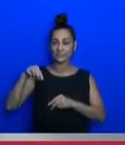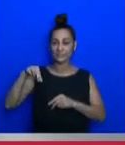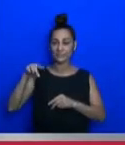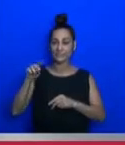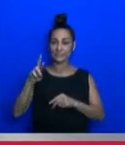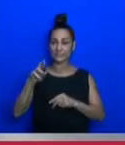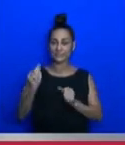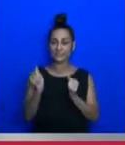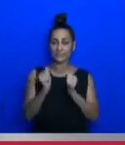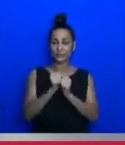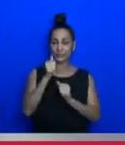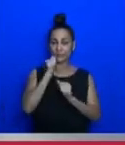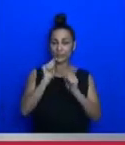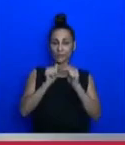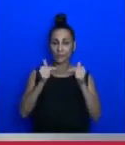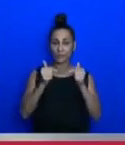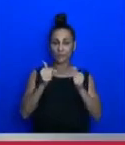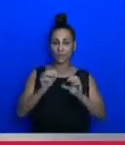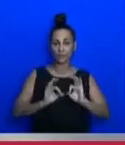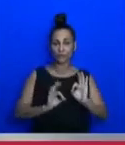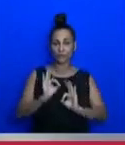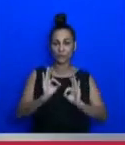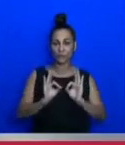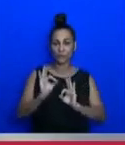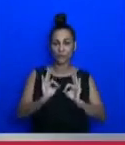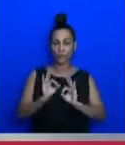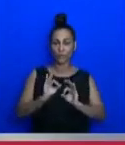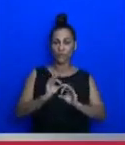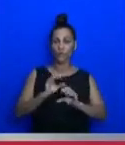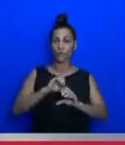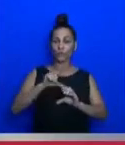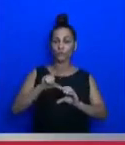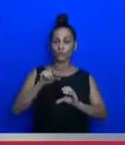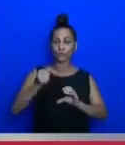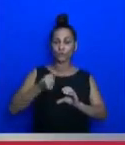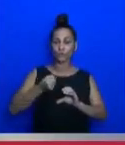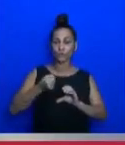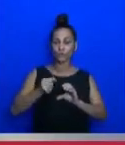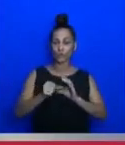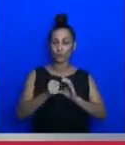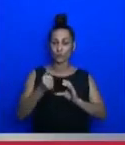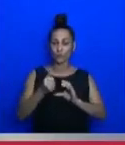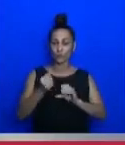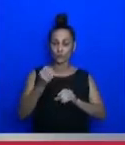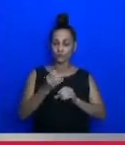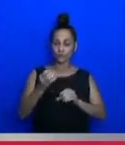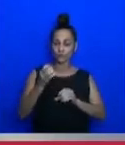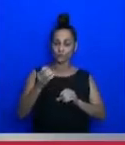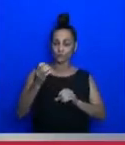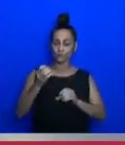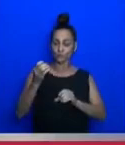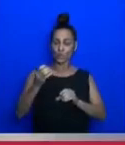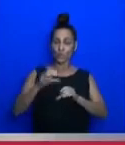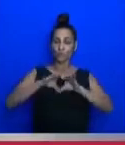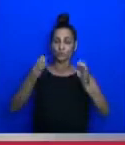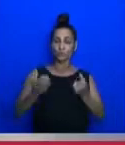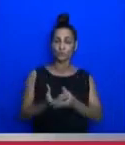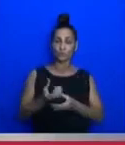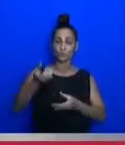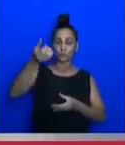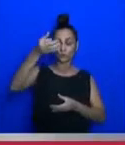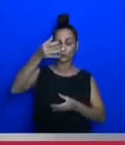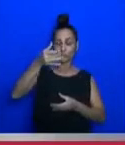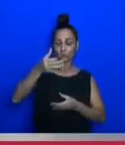pode se aproximar. Ela e nossa garota da sorte. Elas vão recolher as dezenas sorteadas no primeiro sorteio da dupla Sena. As bolas serão